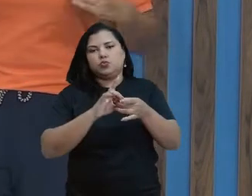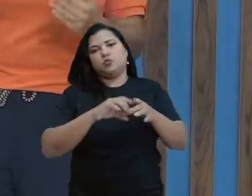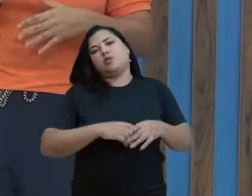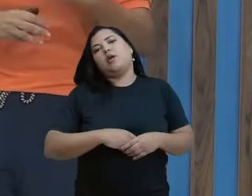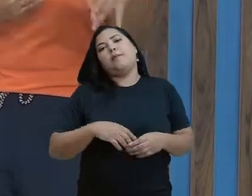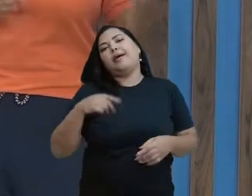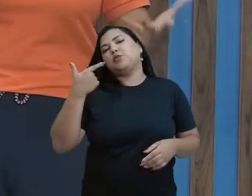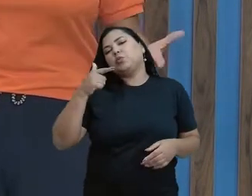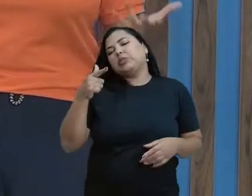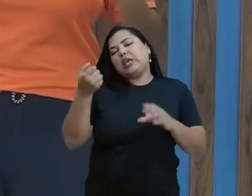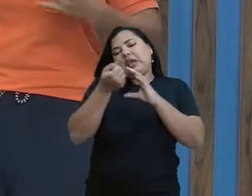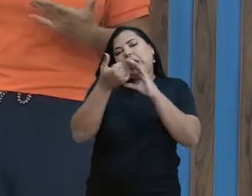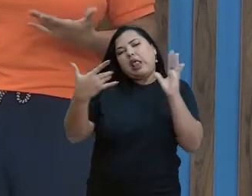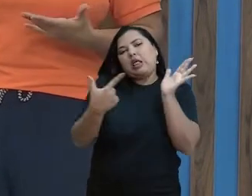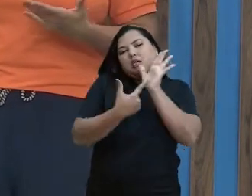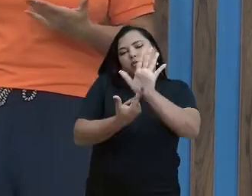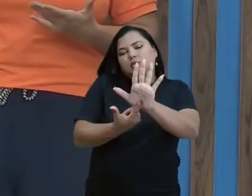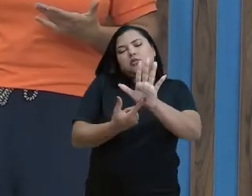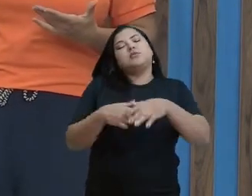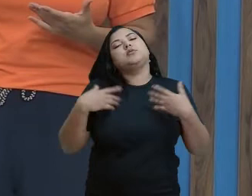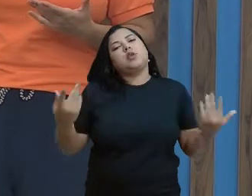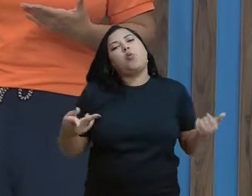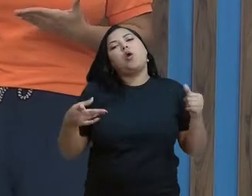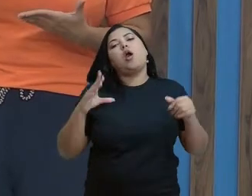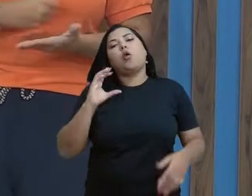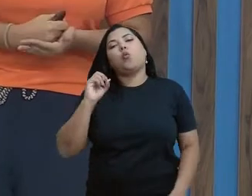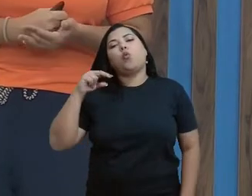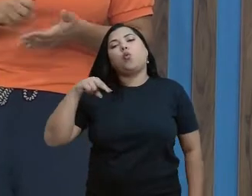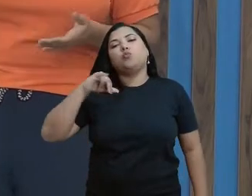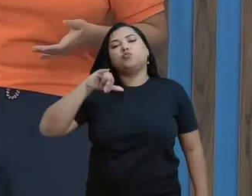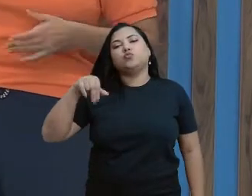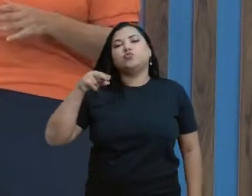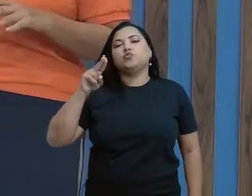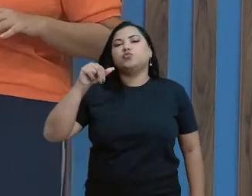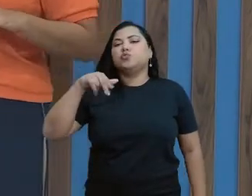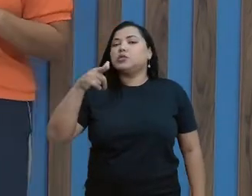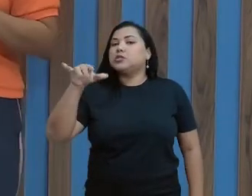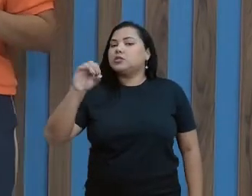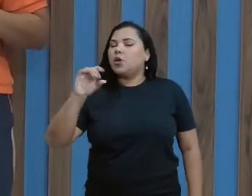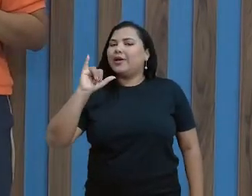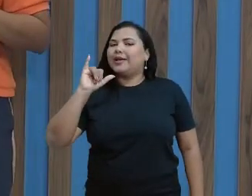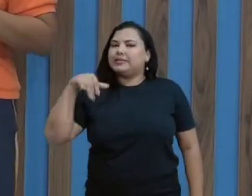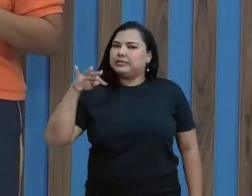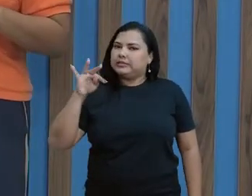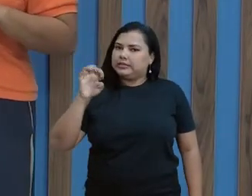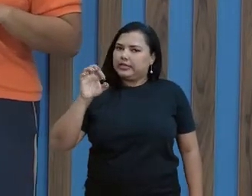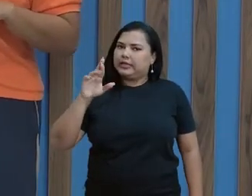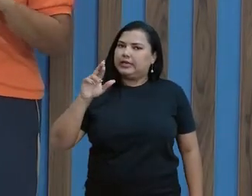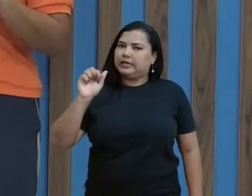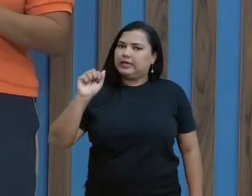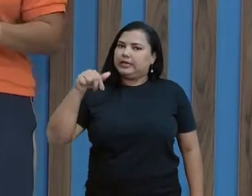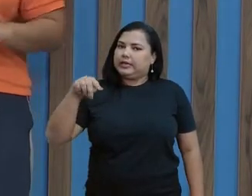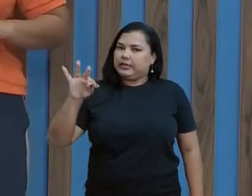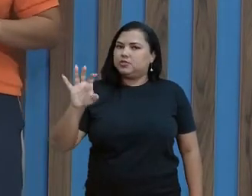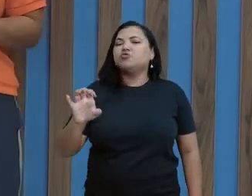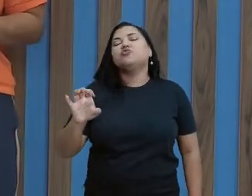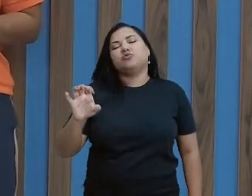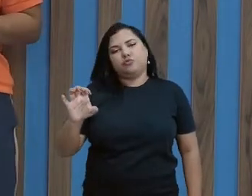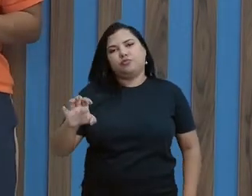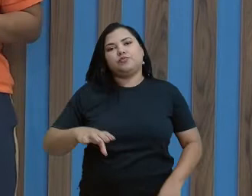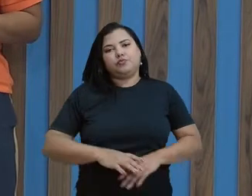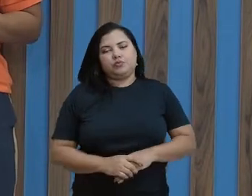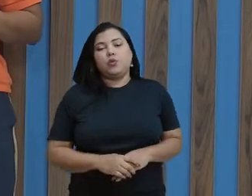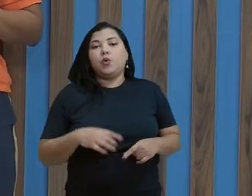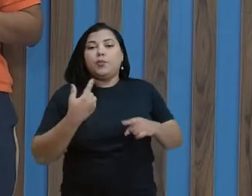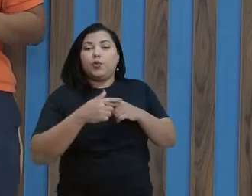não está qualificando, então eu tenho uma conjunção integrante, porque essa segunda aqui é uma oração subordinada